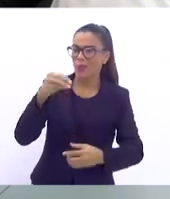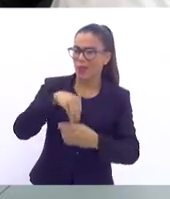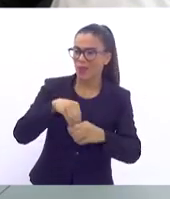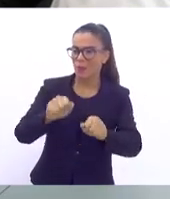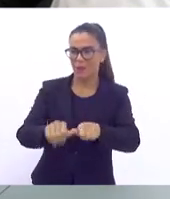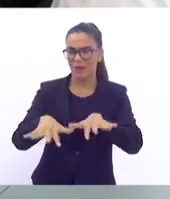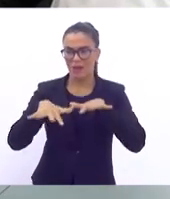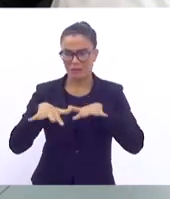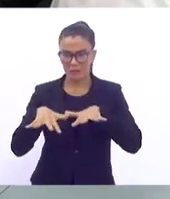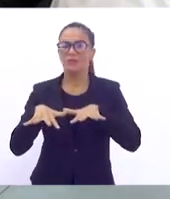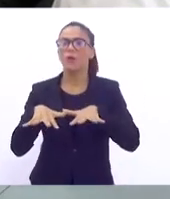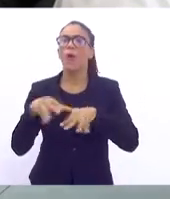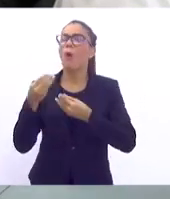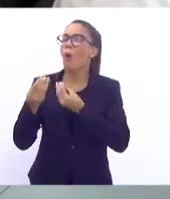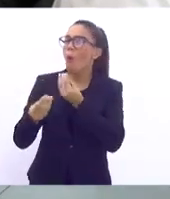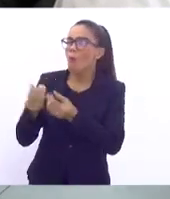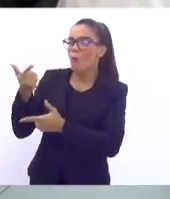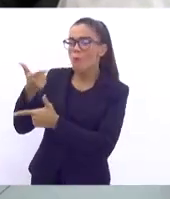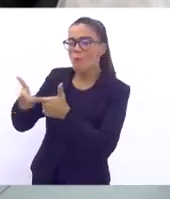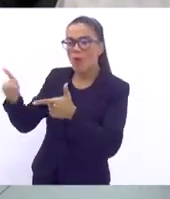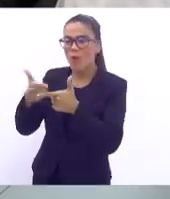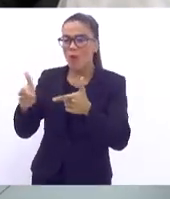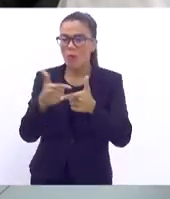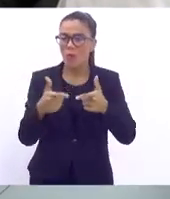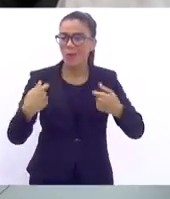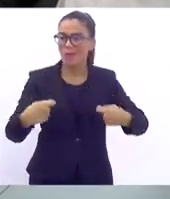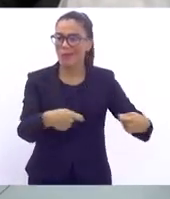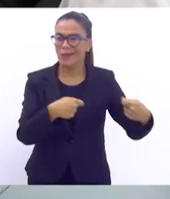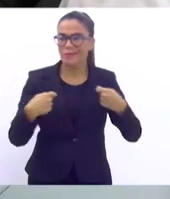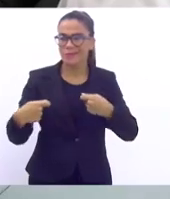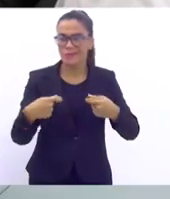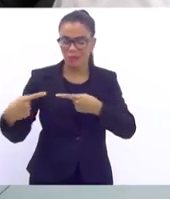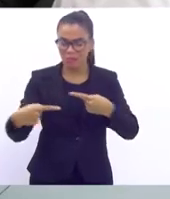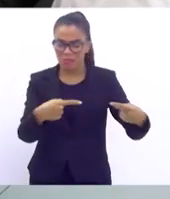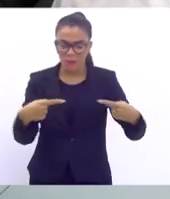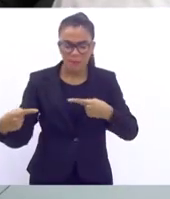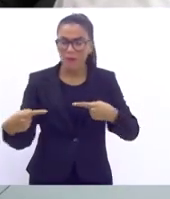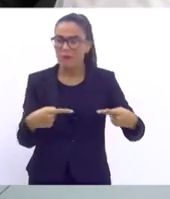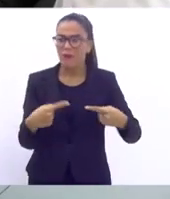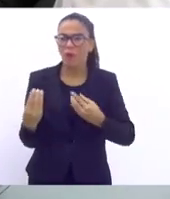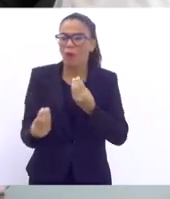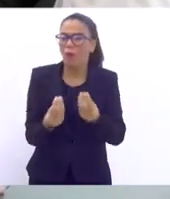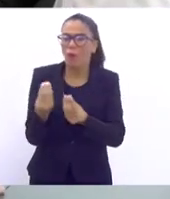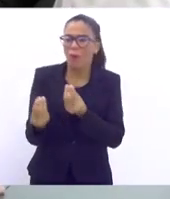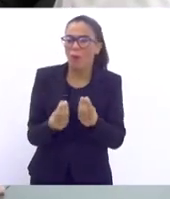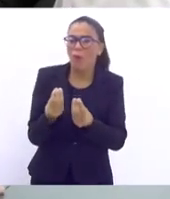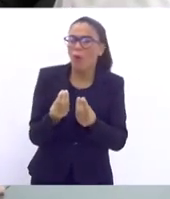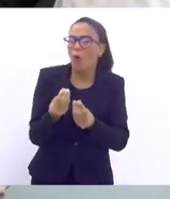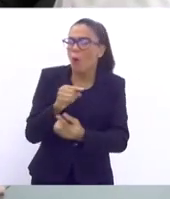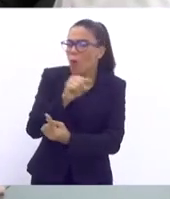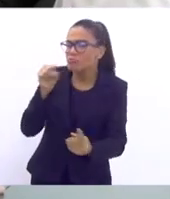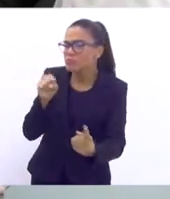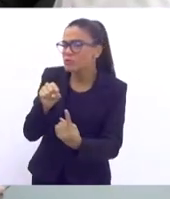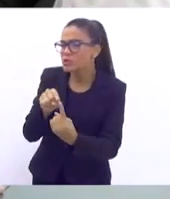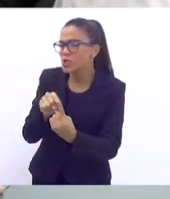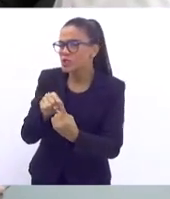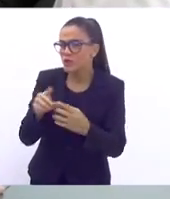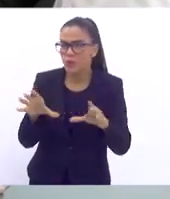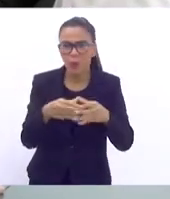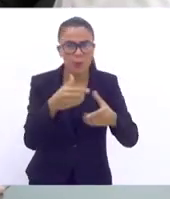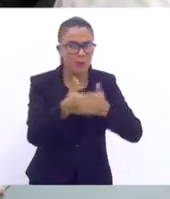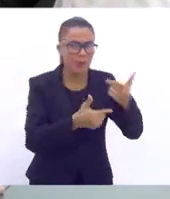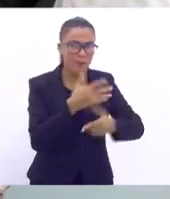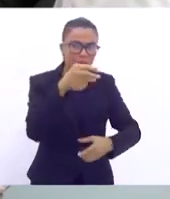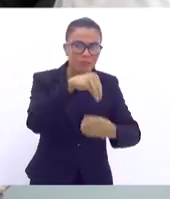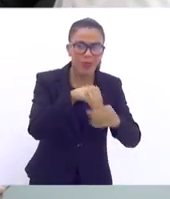problema talvez por uma necessidade debater Qual é a natureza de uma frente parlamentar porque